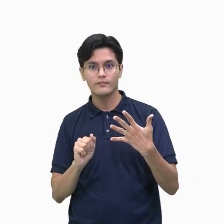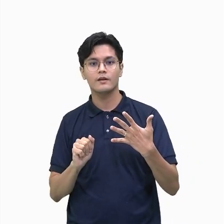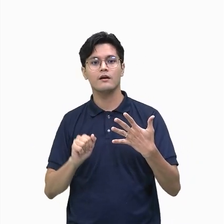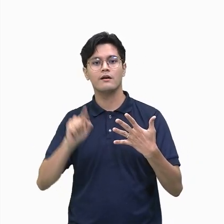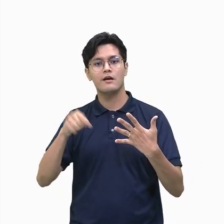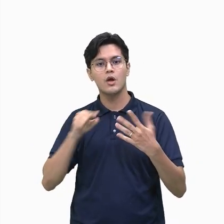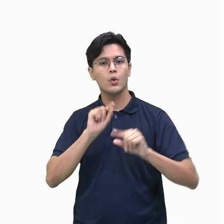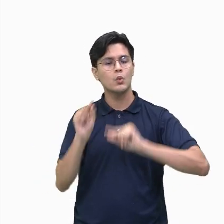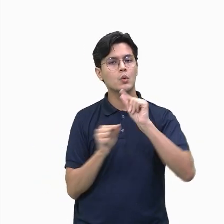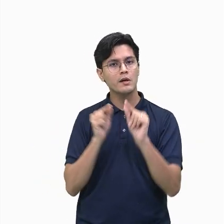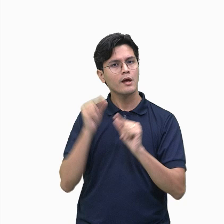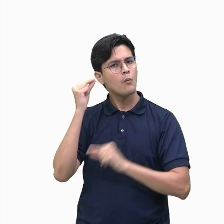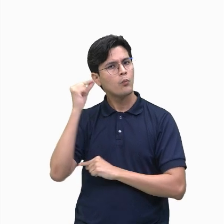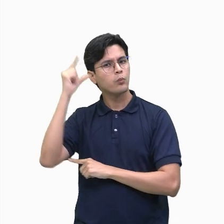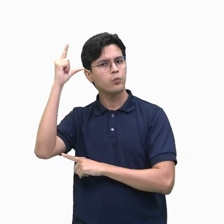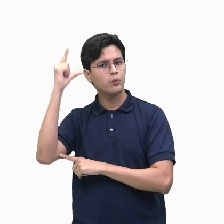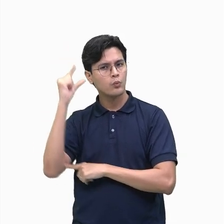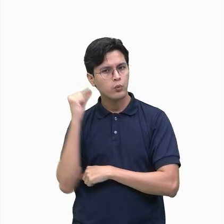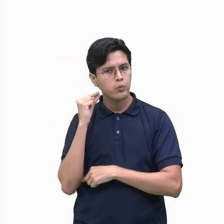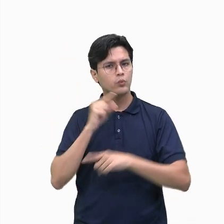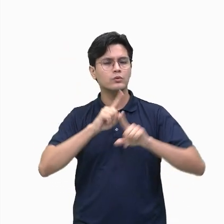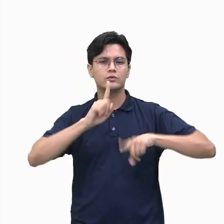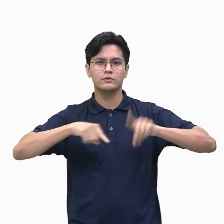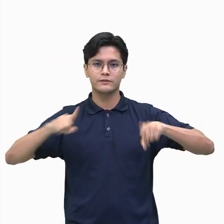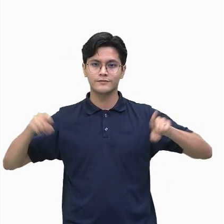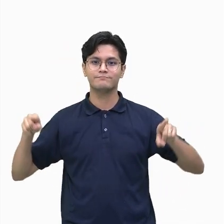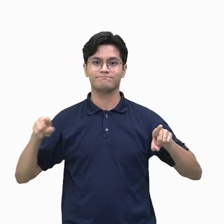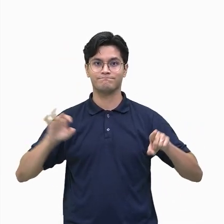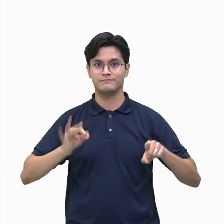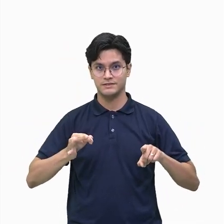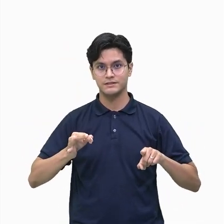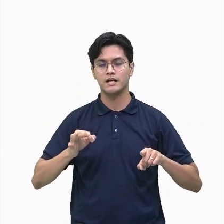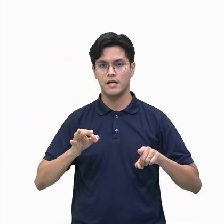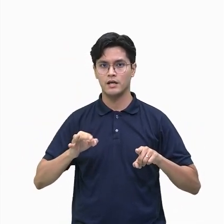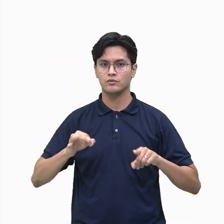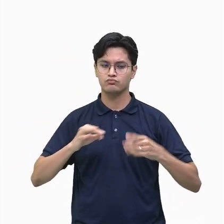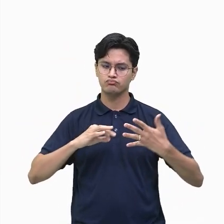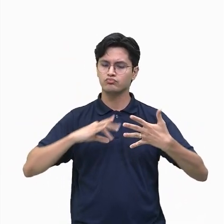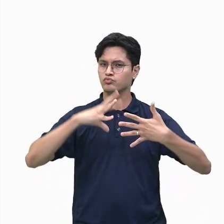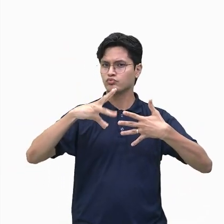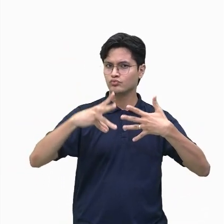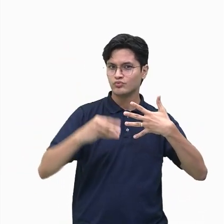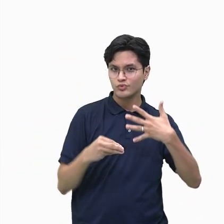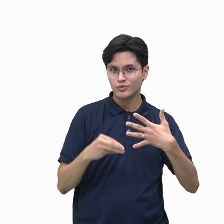simples, né? Que envolve também a arte. Aí nós falamos